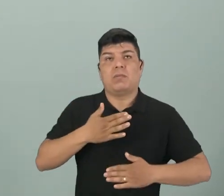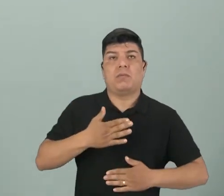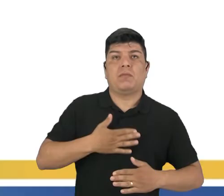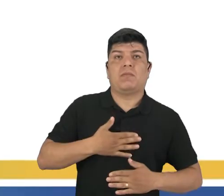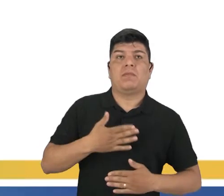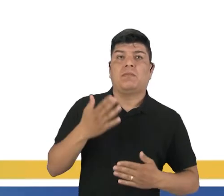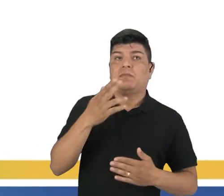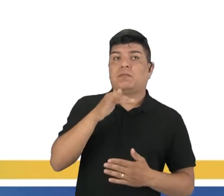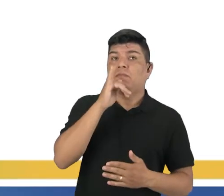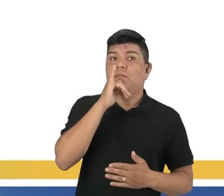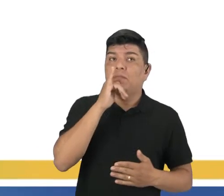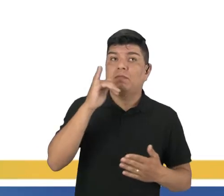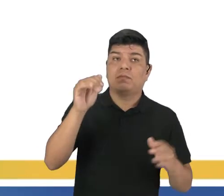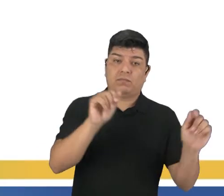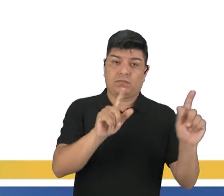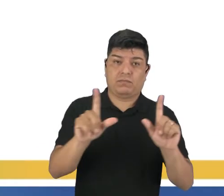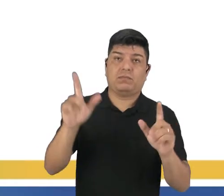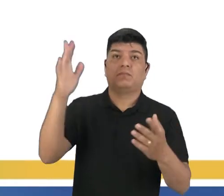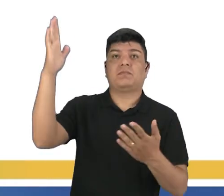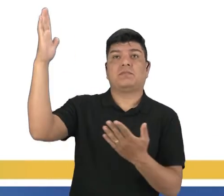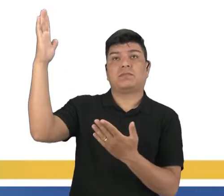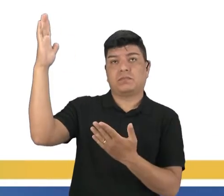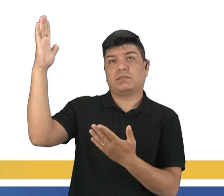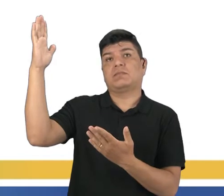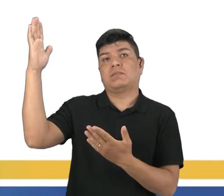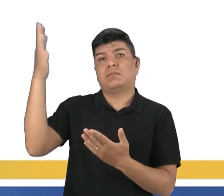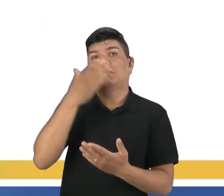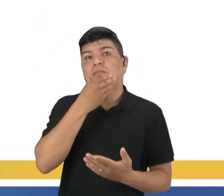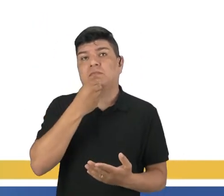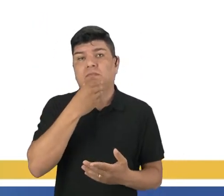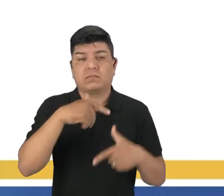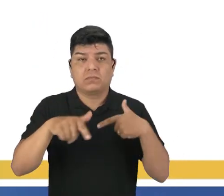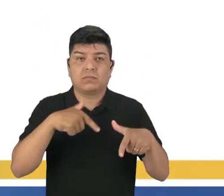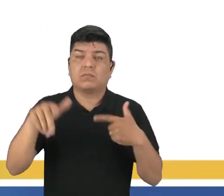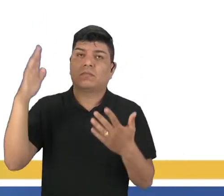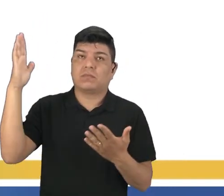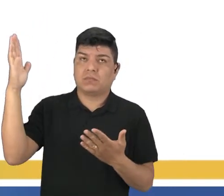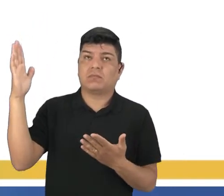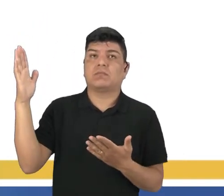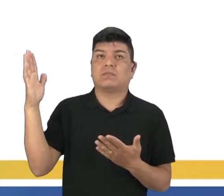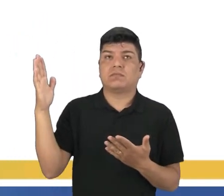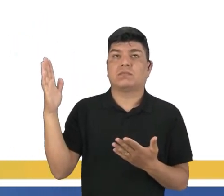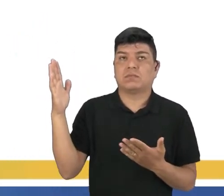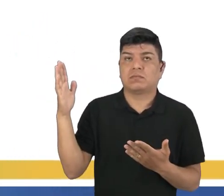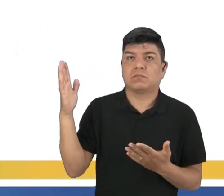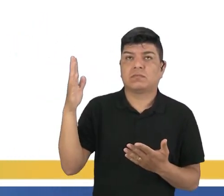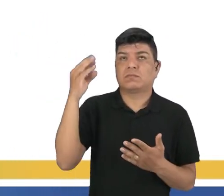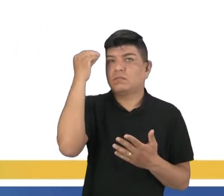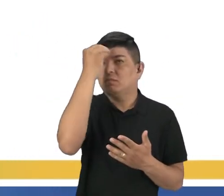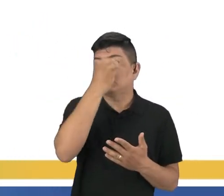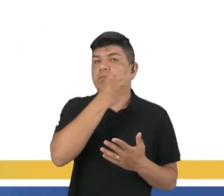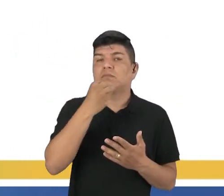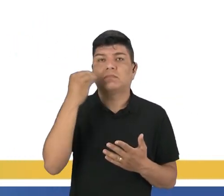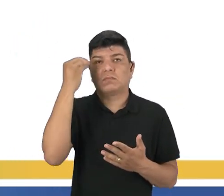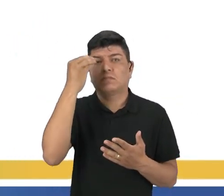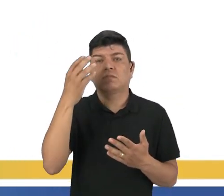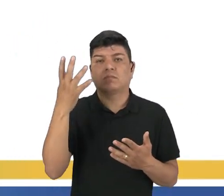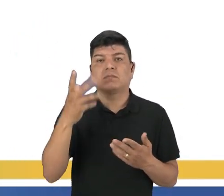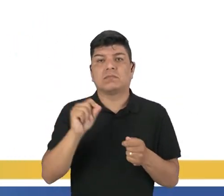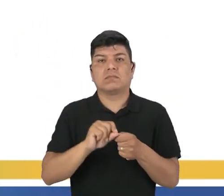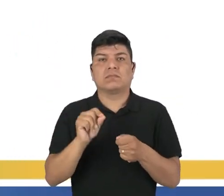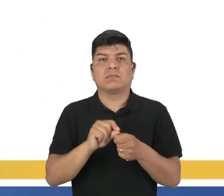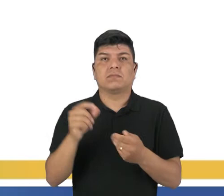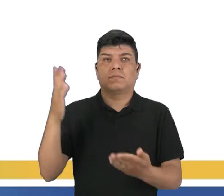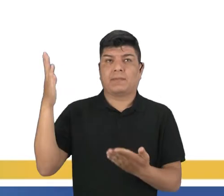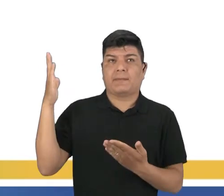gente vê aqui umas imagens do trabalho, né, do maquiador. Você observa aí que ele fez um trabalho de maquiagem,